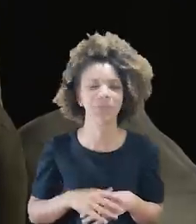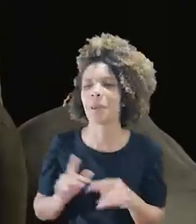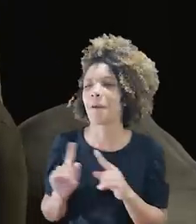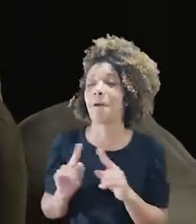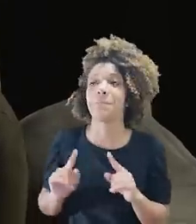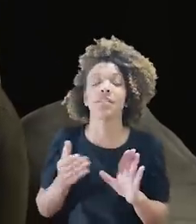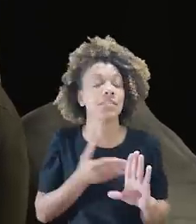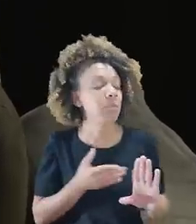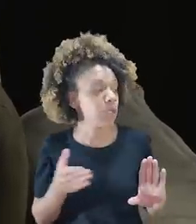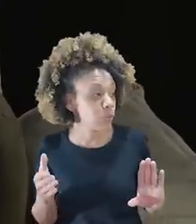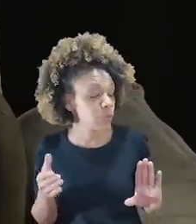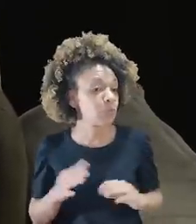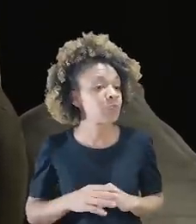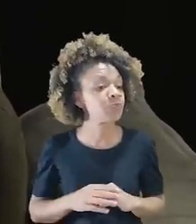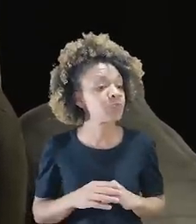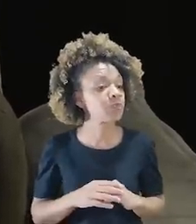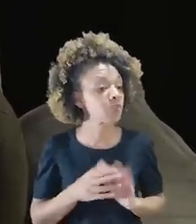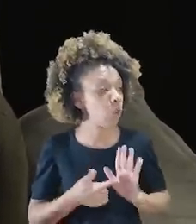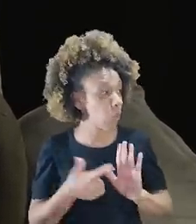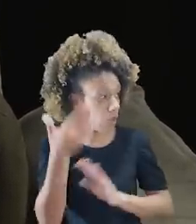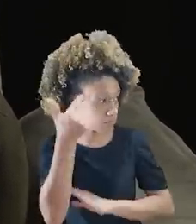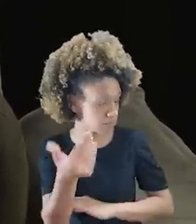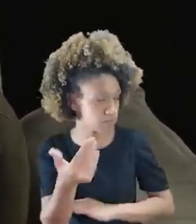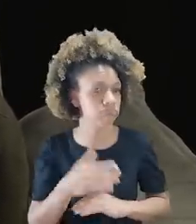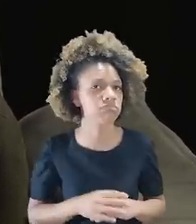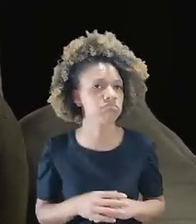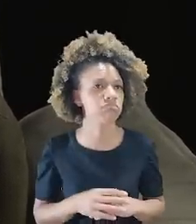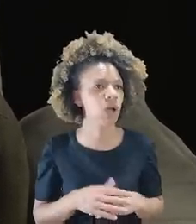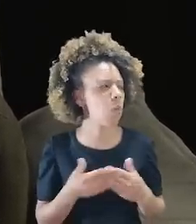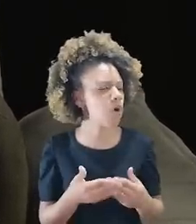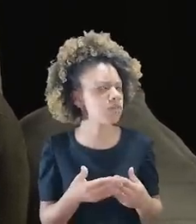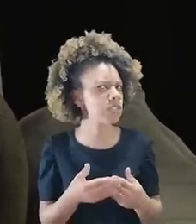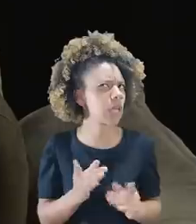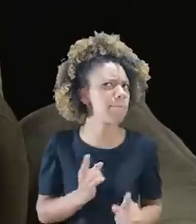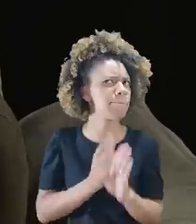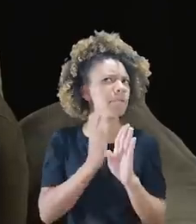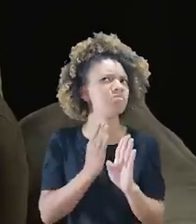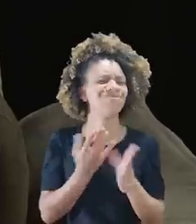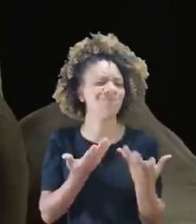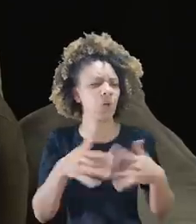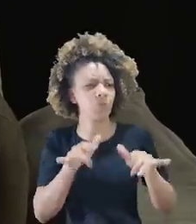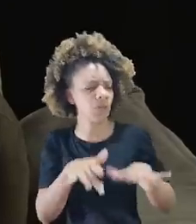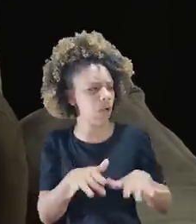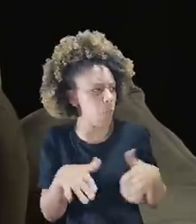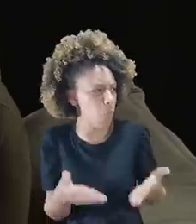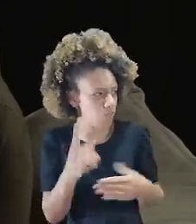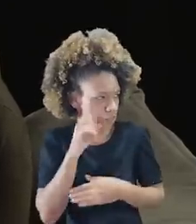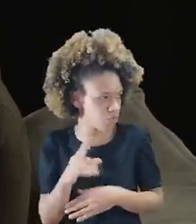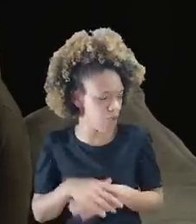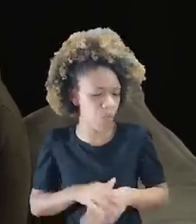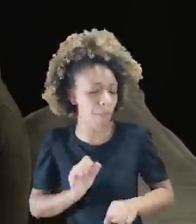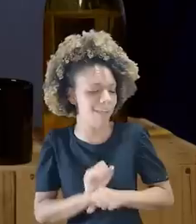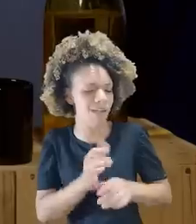você tava lá você tava no auge e tal quando foi o dia que você chegou falei assim maluco não vou fazer mais isso eu não aguento mais eu não aguento mais eu quero